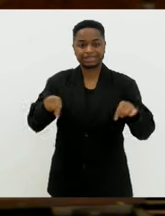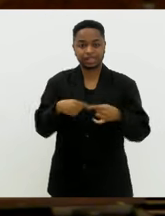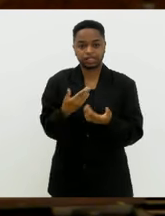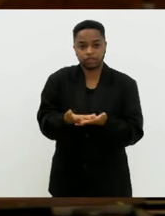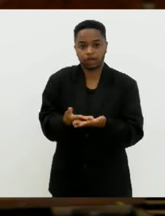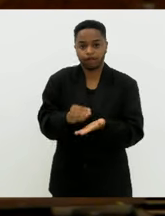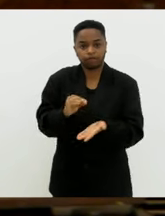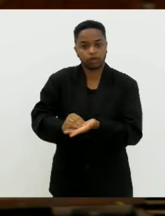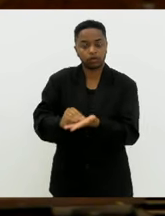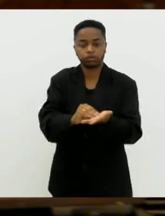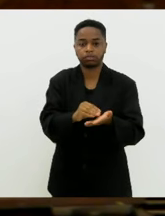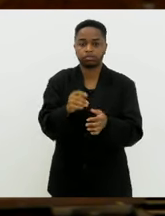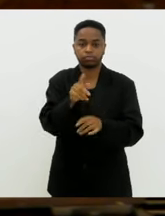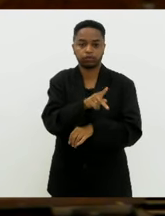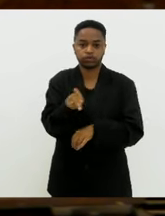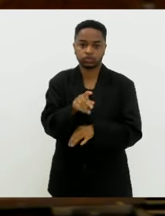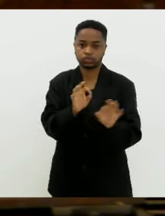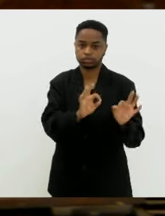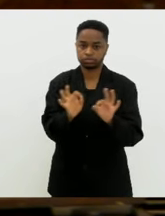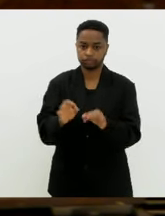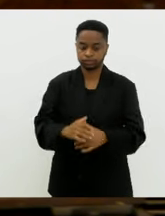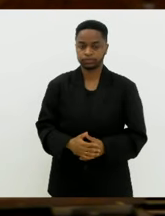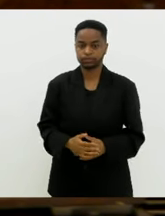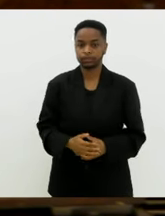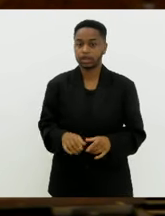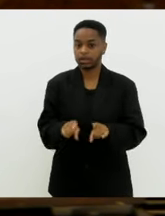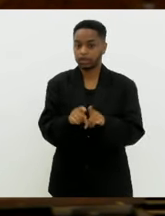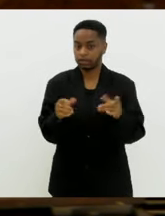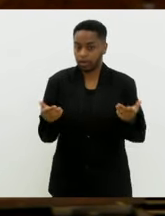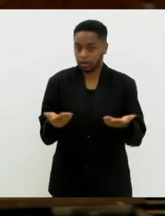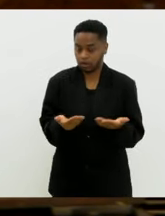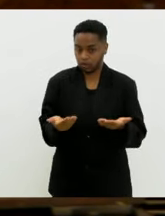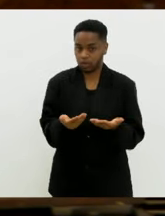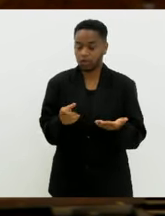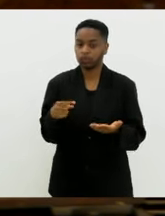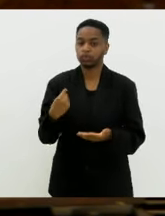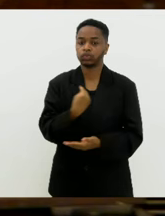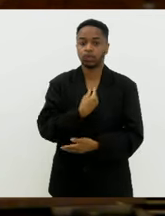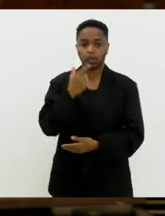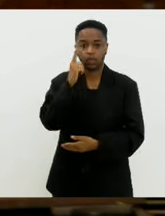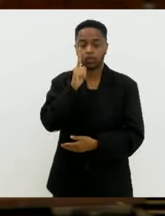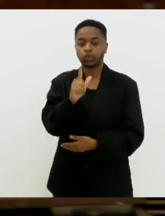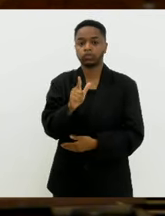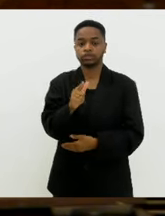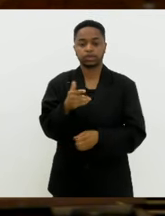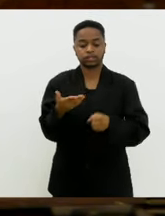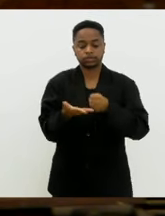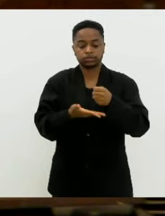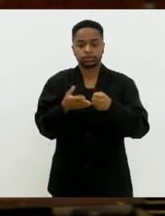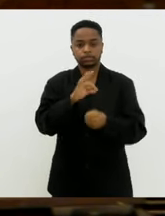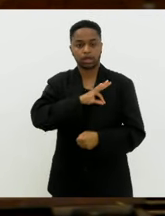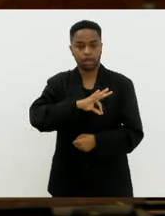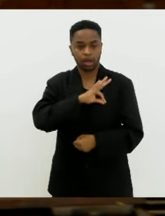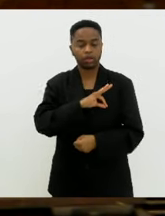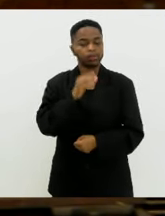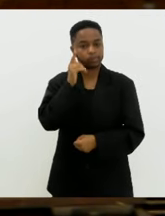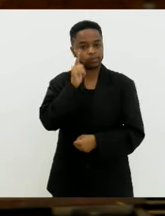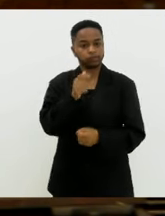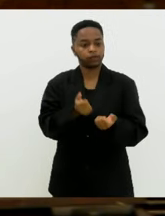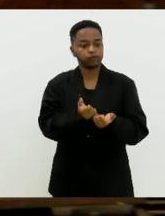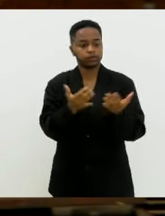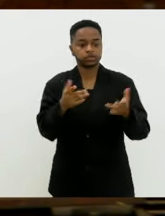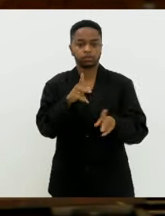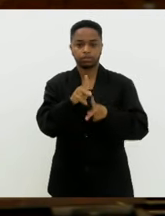de professor. E esse ano nós vamos conquistar o piso aqui no estado do Rio de Janeiro, porque nós